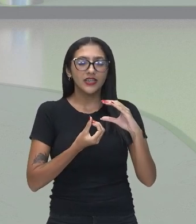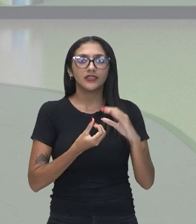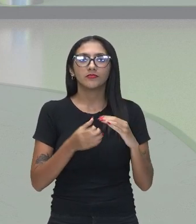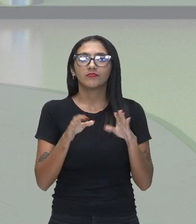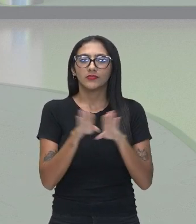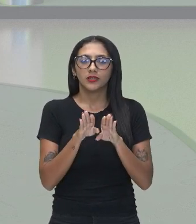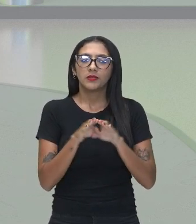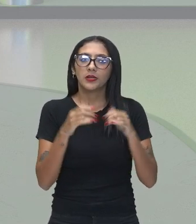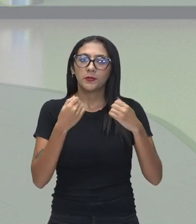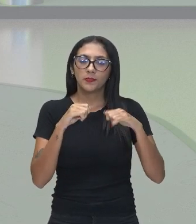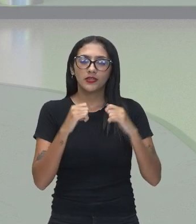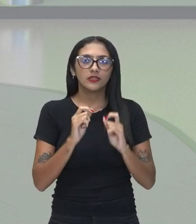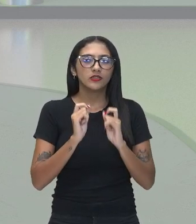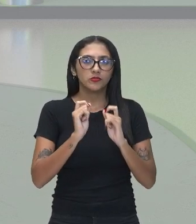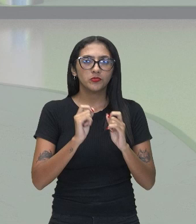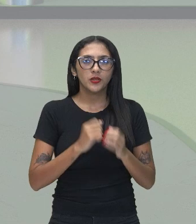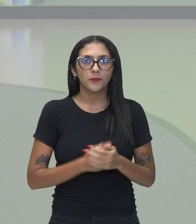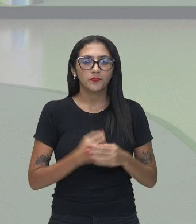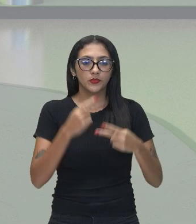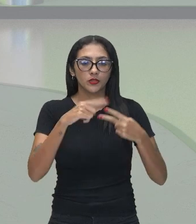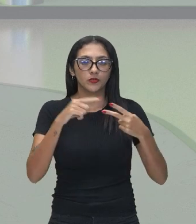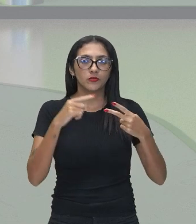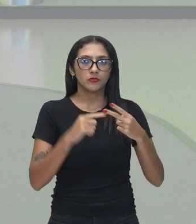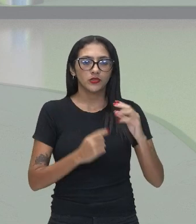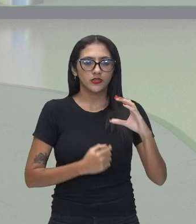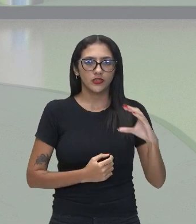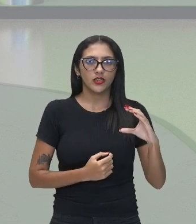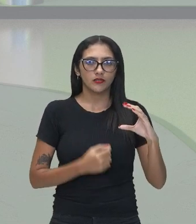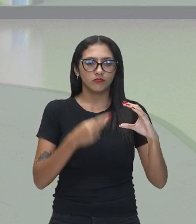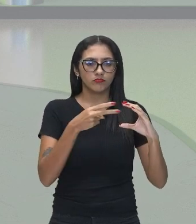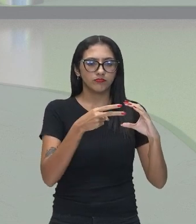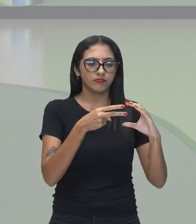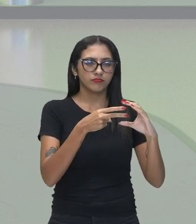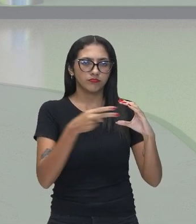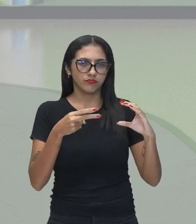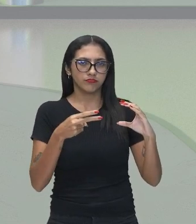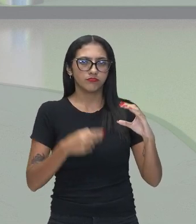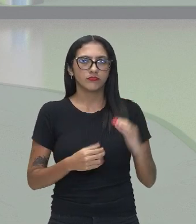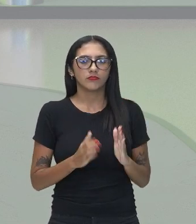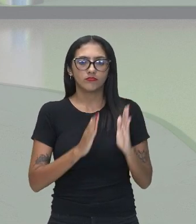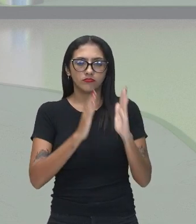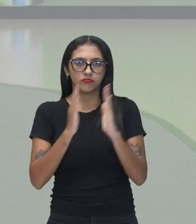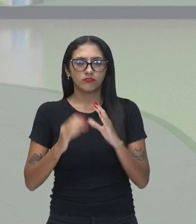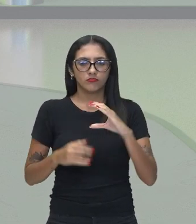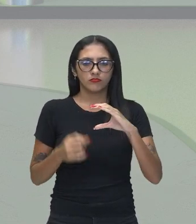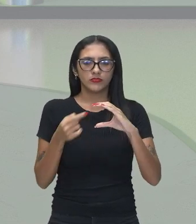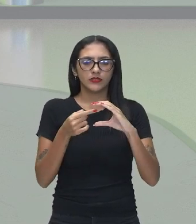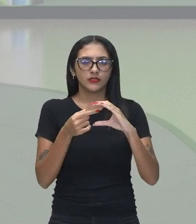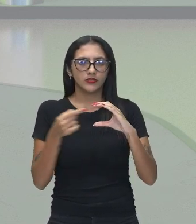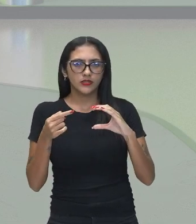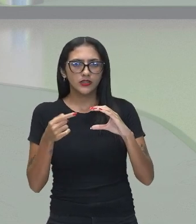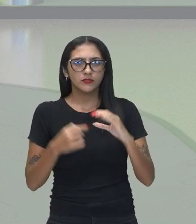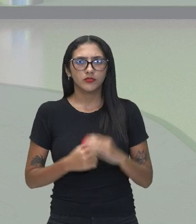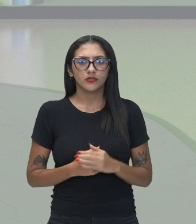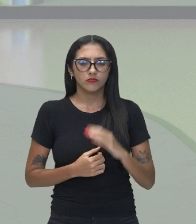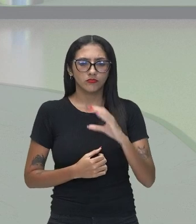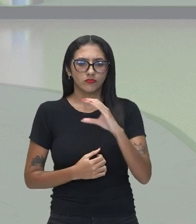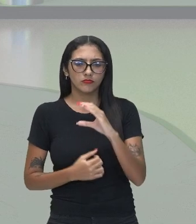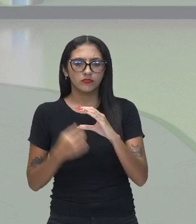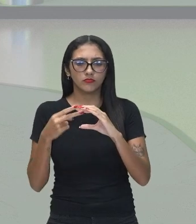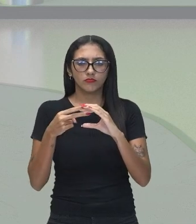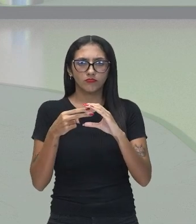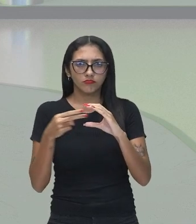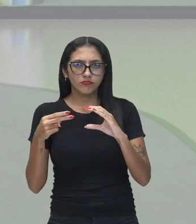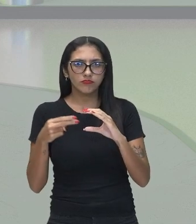3 ligações duplas, sempre alternando. Uma ligação dupla, uma simples, uma dupla, uma simples, uma dupla e